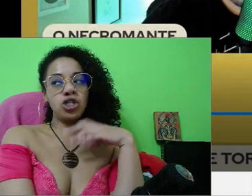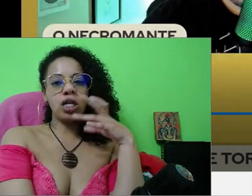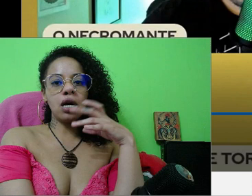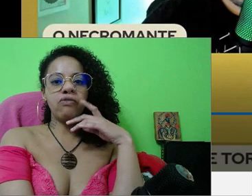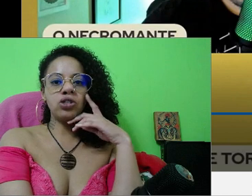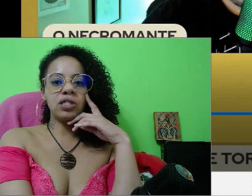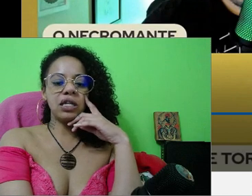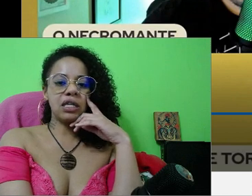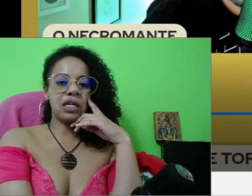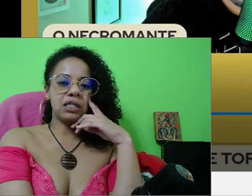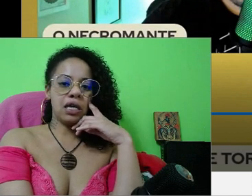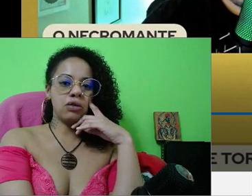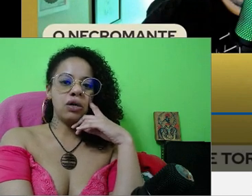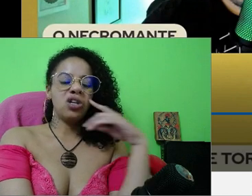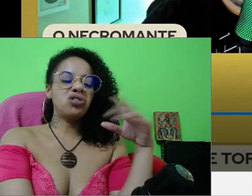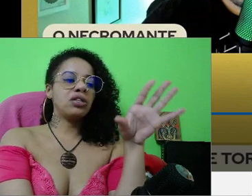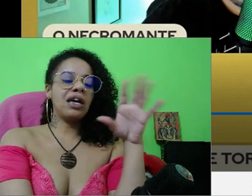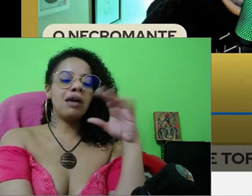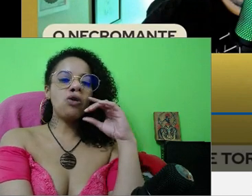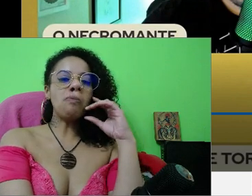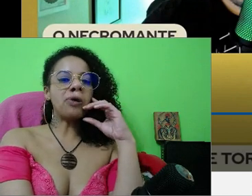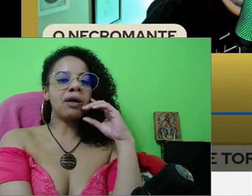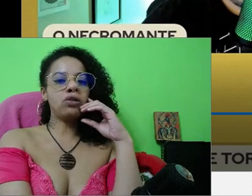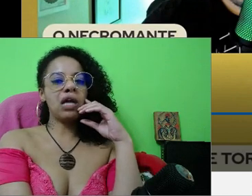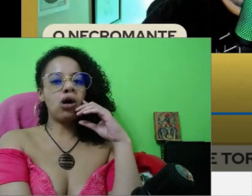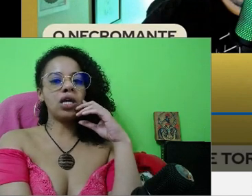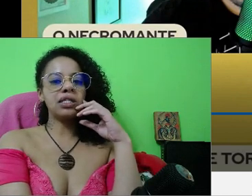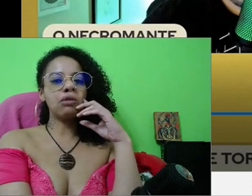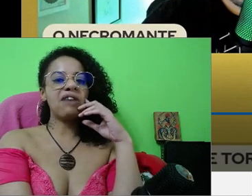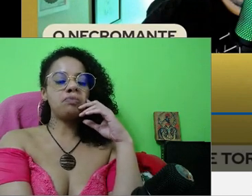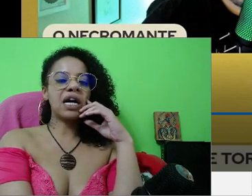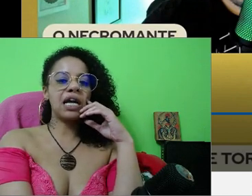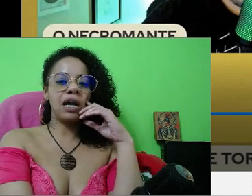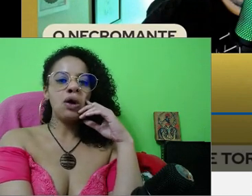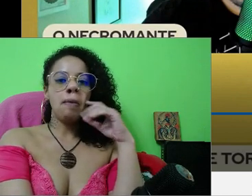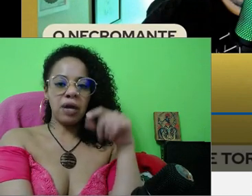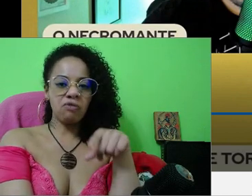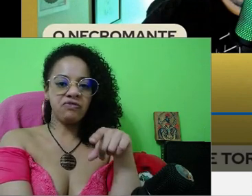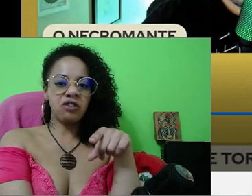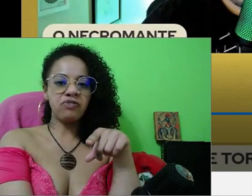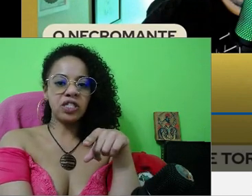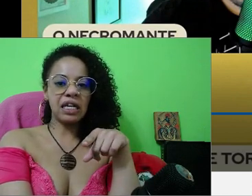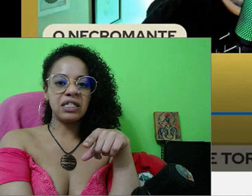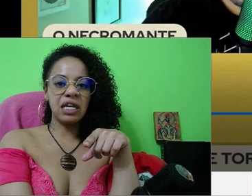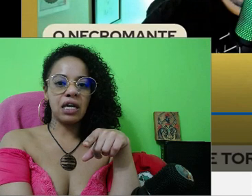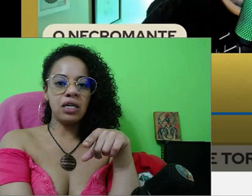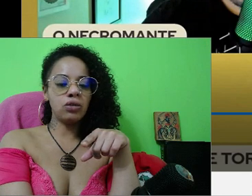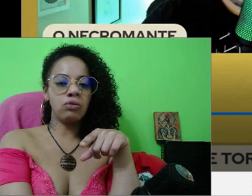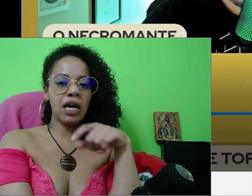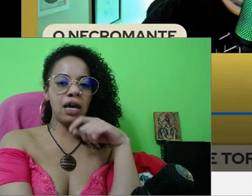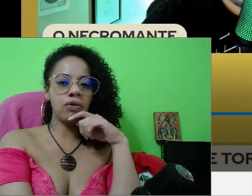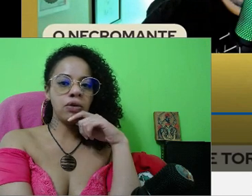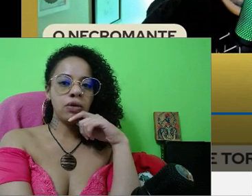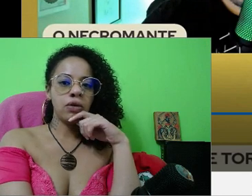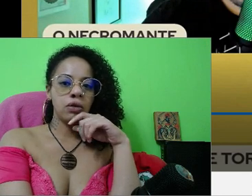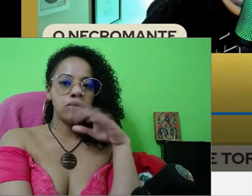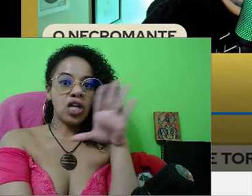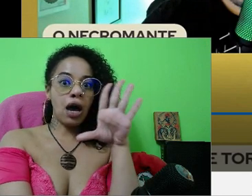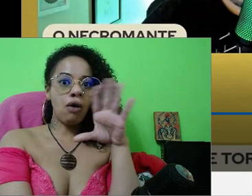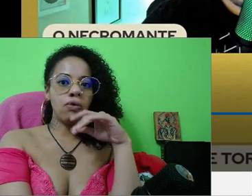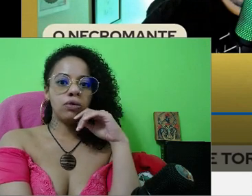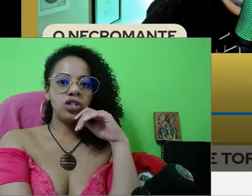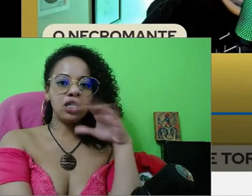imagina que eu vou dizer que você tá sendo isso daí é uma comportamento da hora saudável para para conviver com você tem que aceitar isso não quero